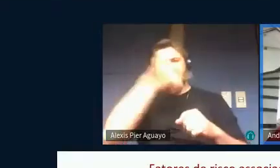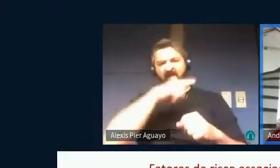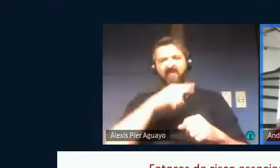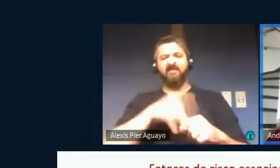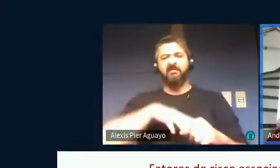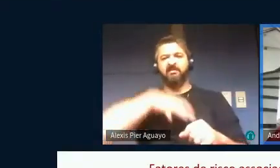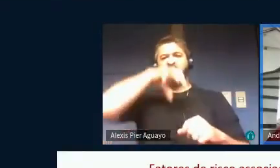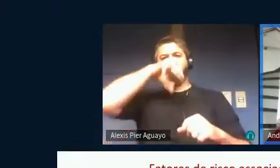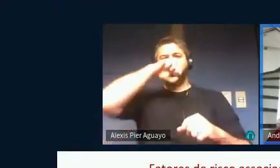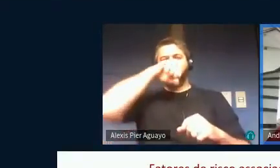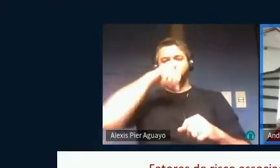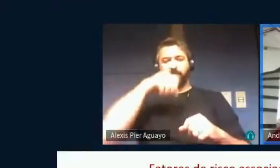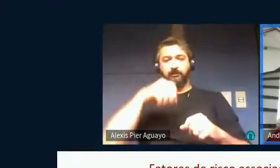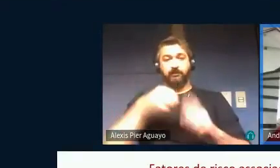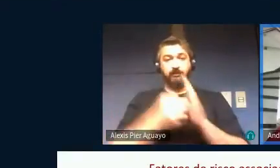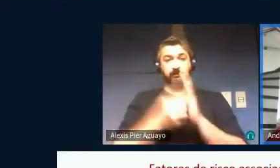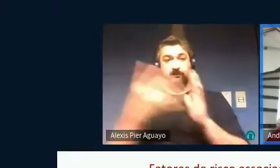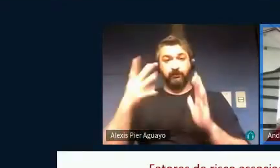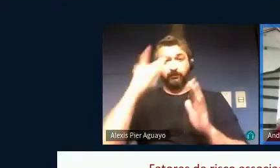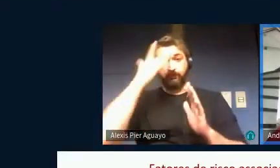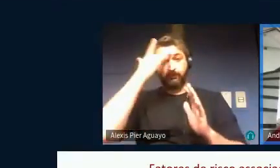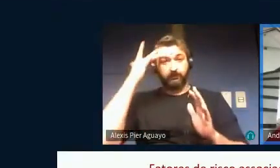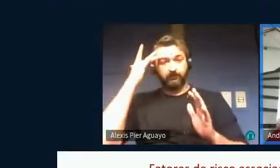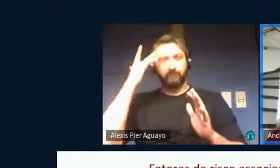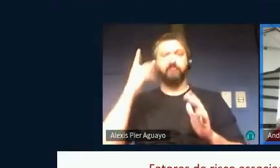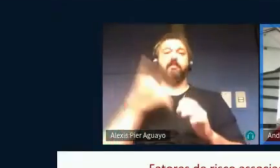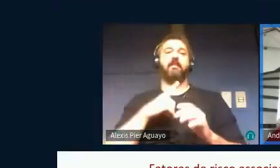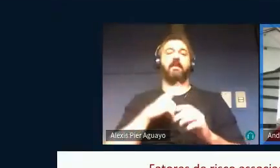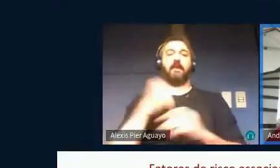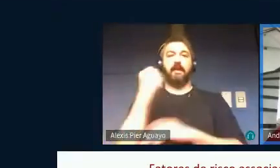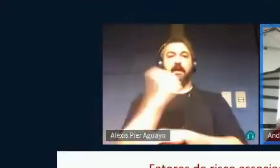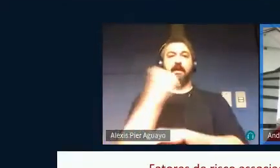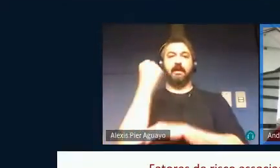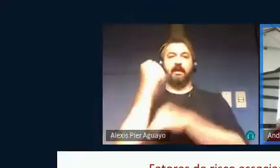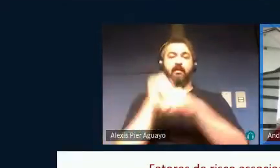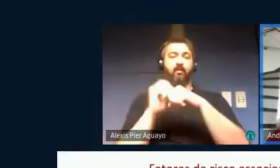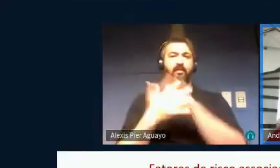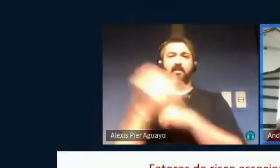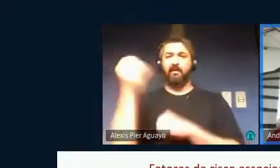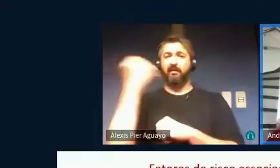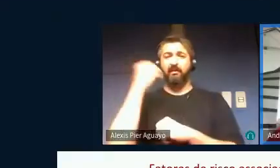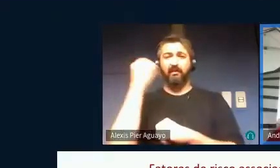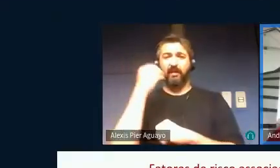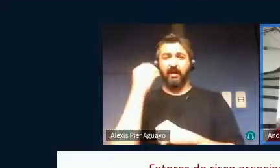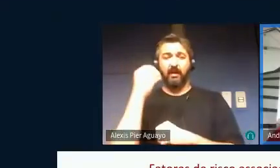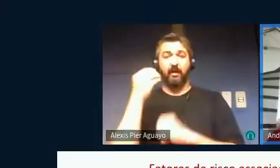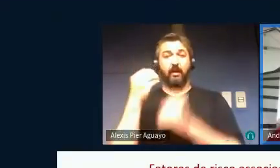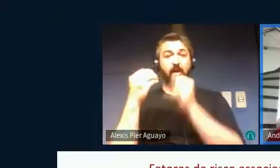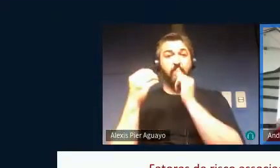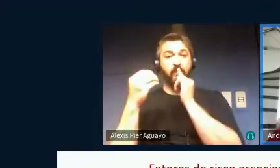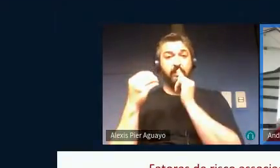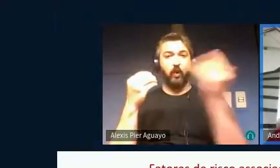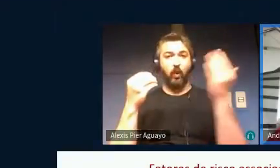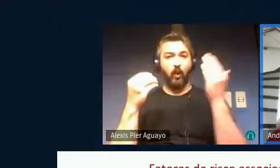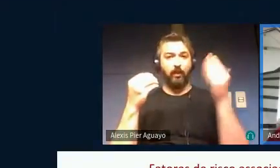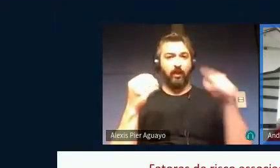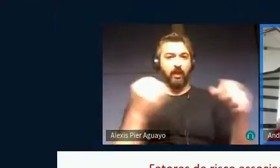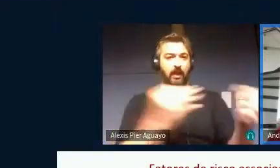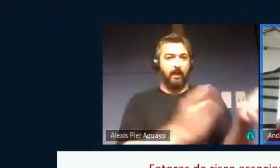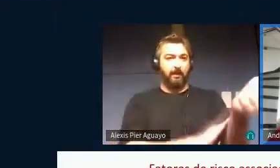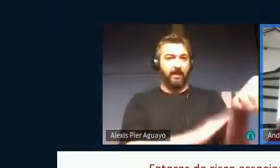de indivíduos com forma grave de Covid é muito baixa quando comparada, por exemplo, à hipertensão e